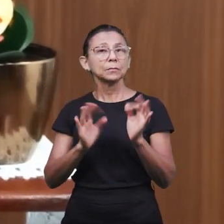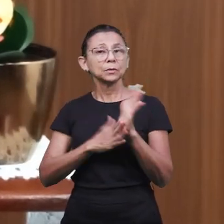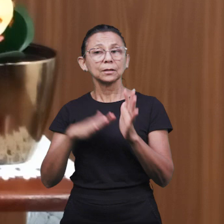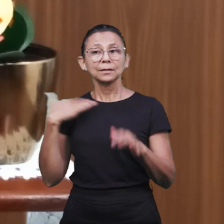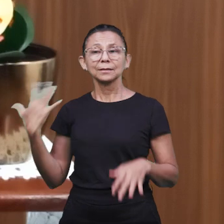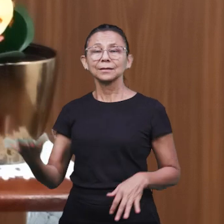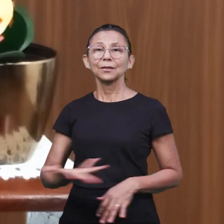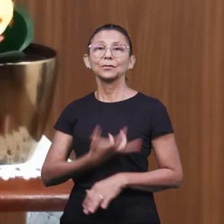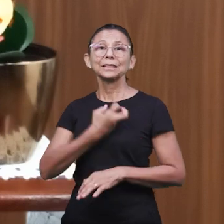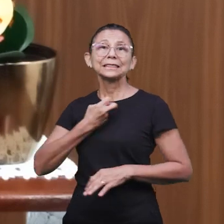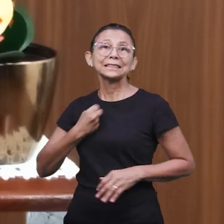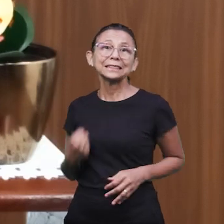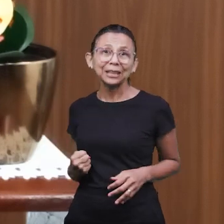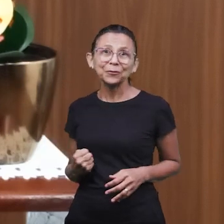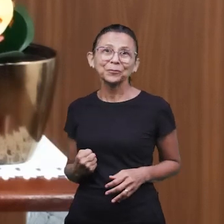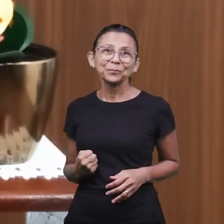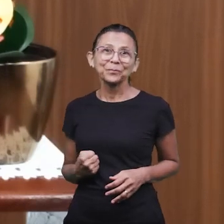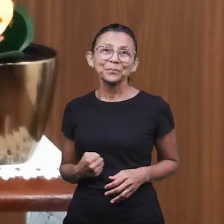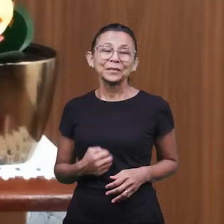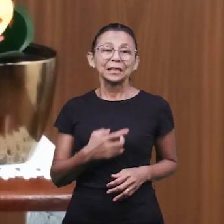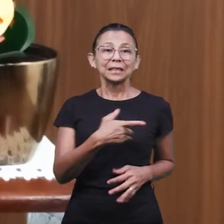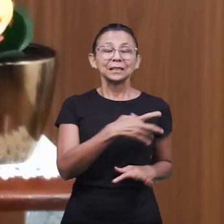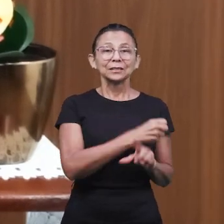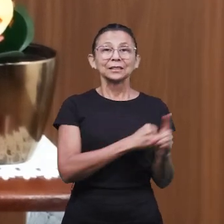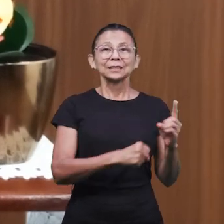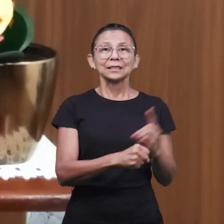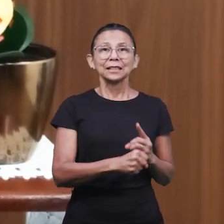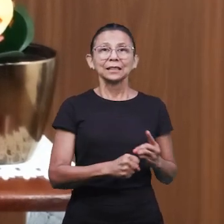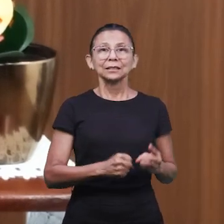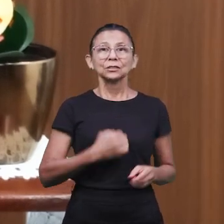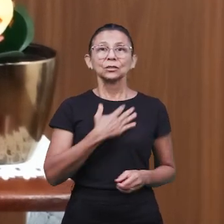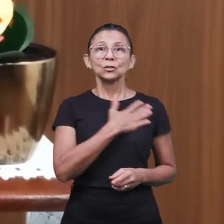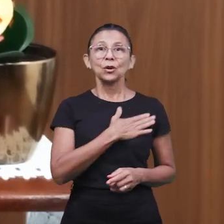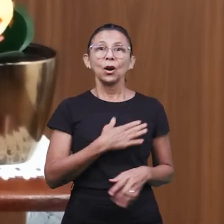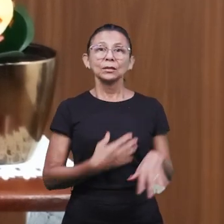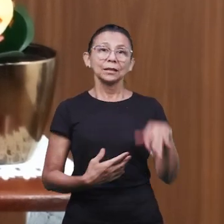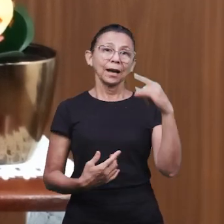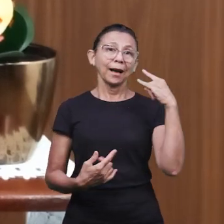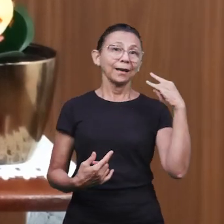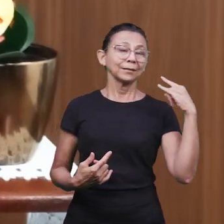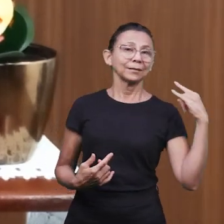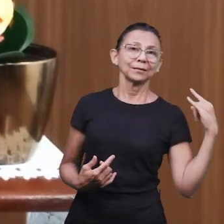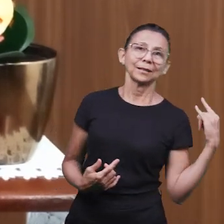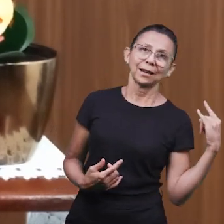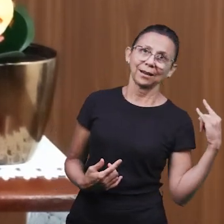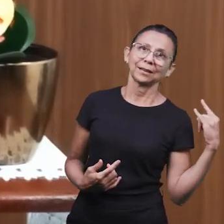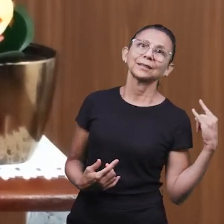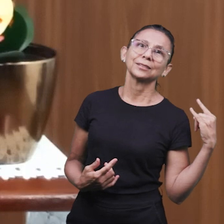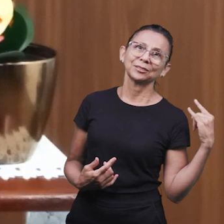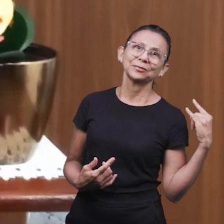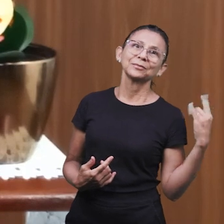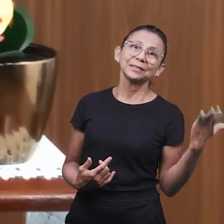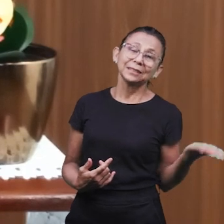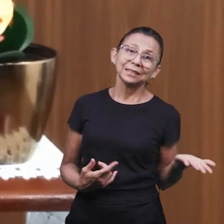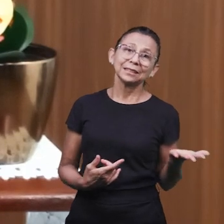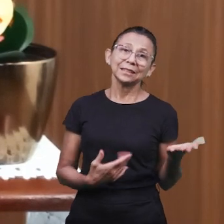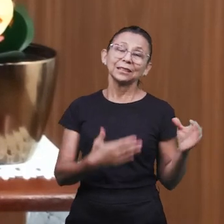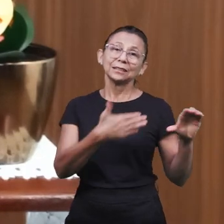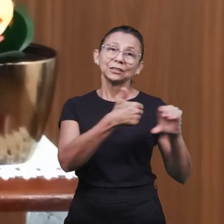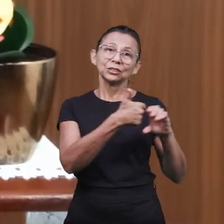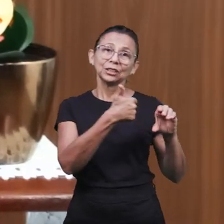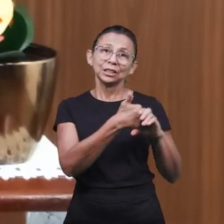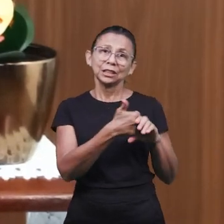forma, porque ela gera uma clientela e ela depende dessa clientela para a